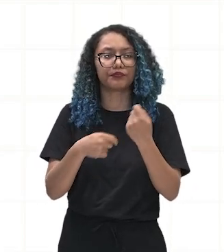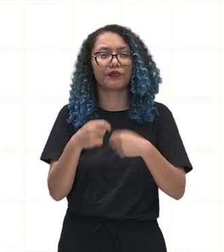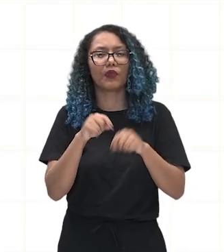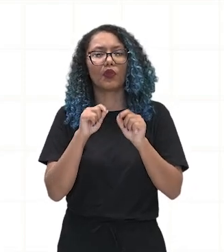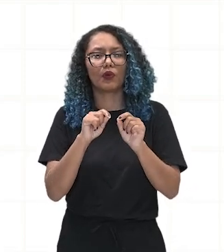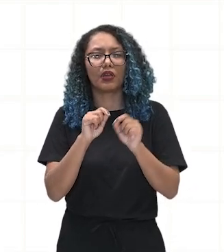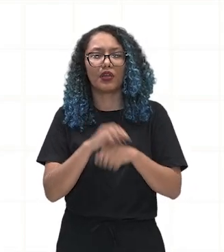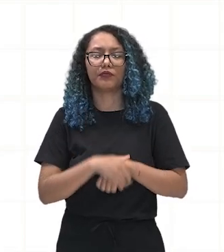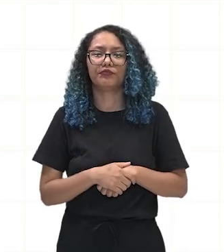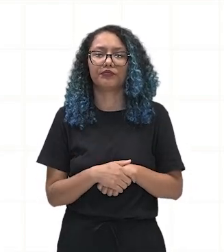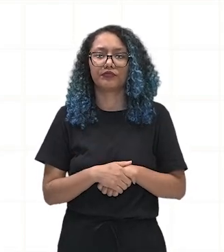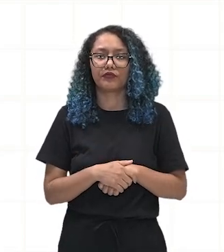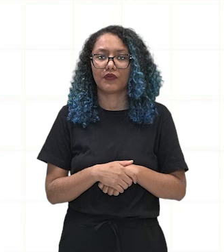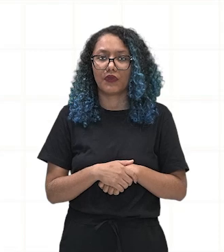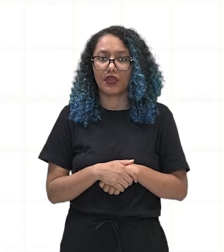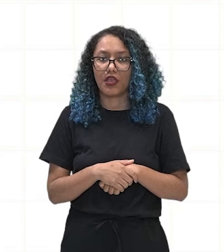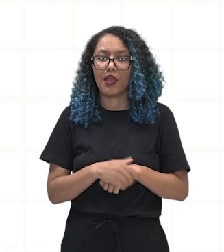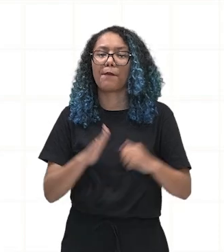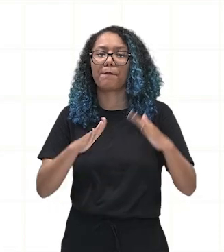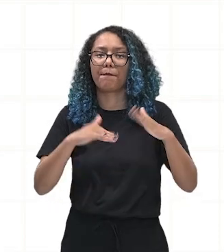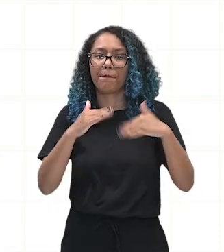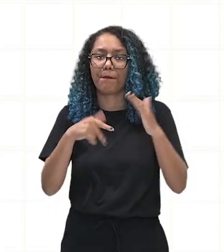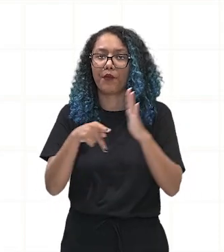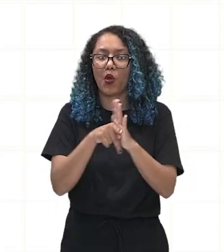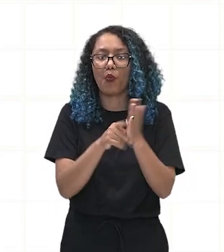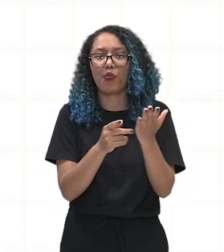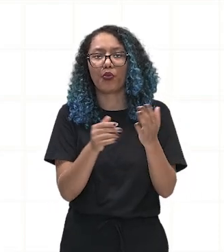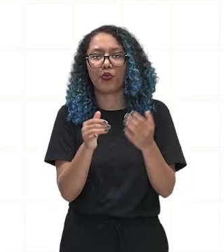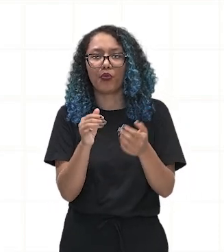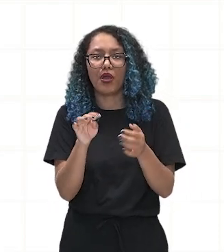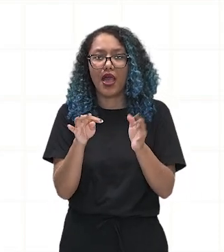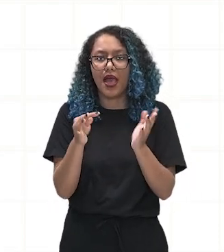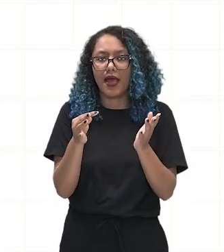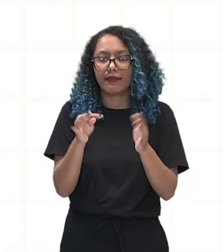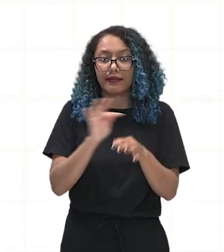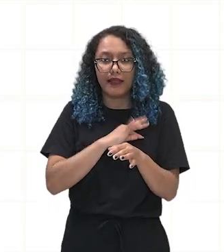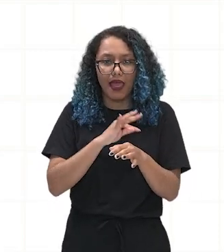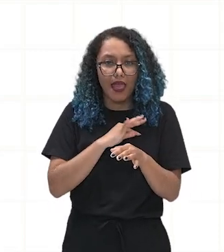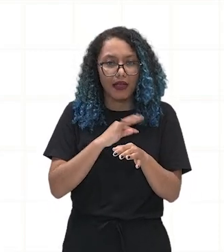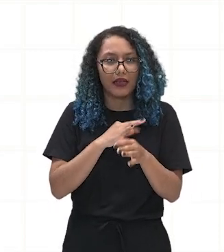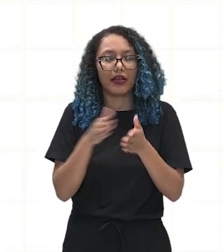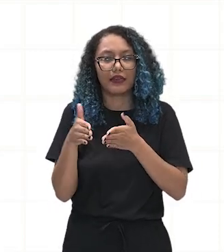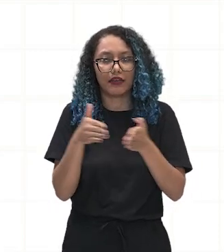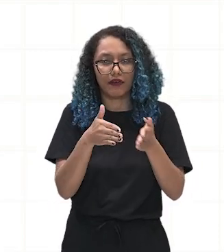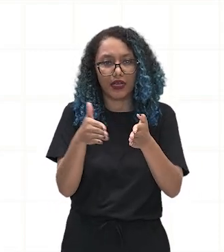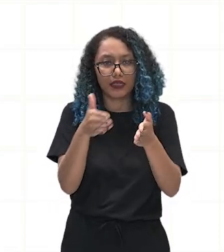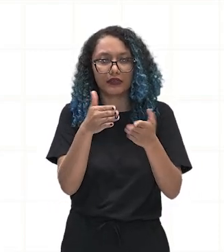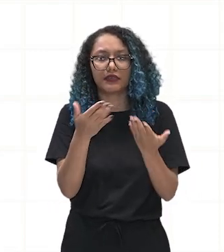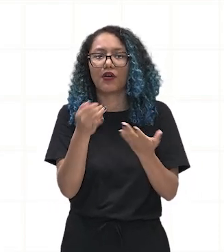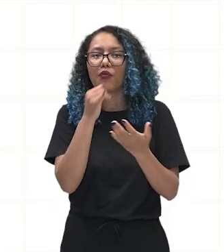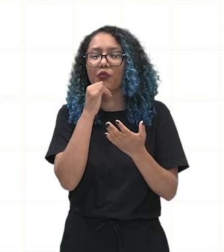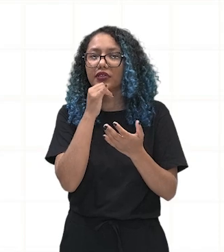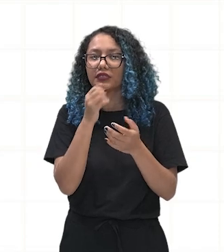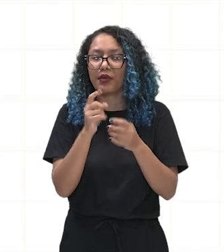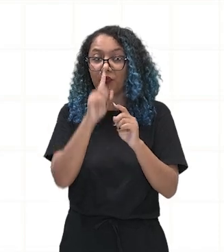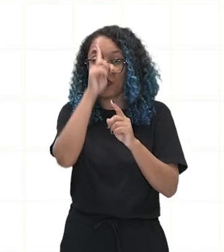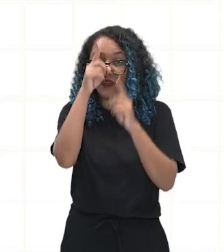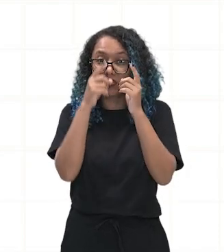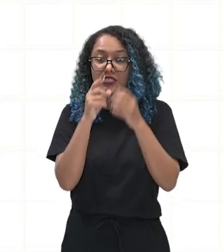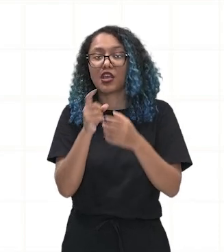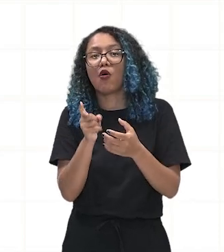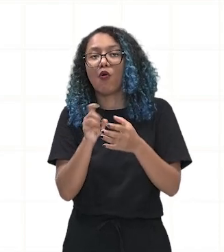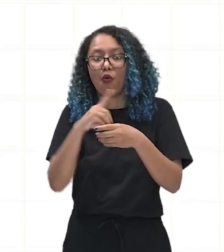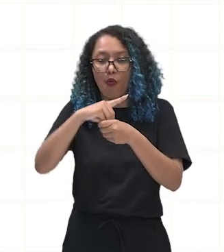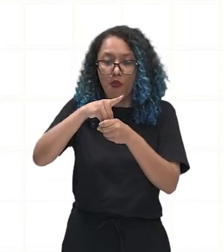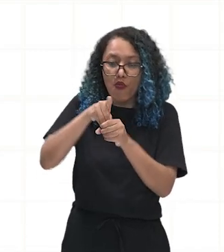de tecnologias de navegação. Avanços nas técnicas de navegação, como a invenção da bússola